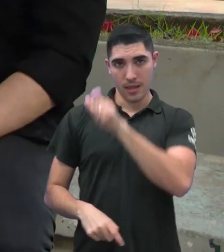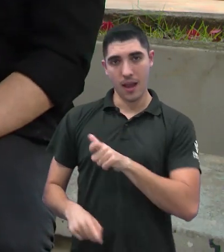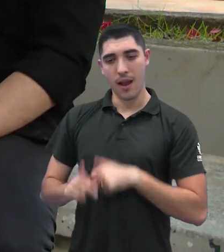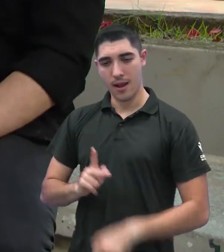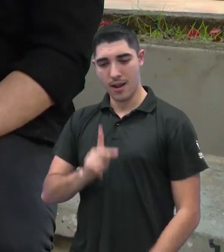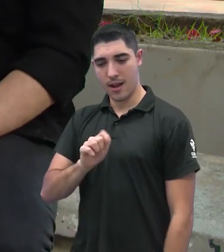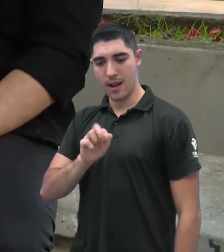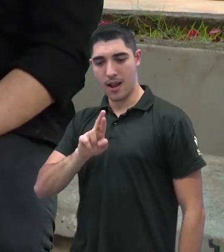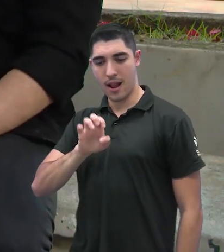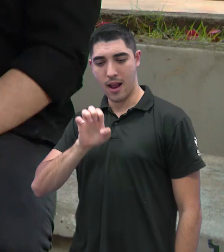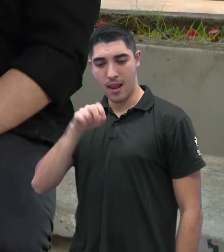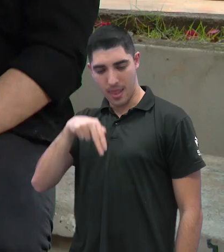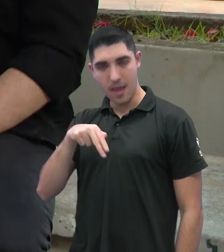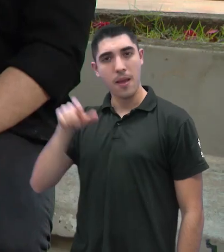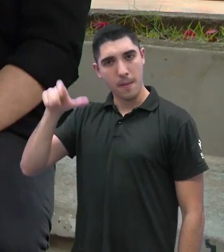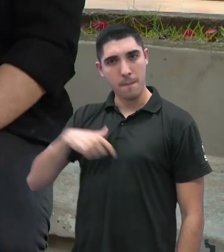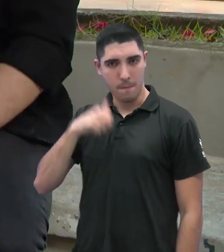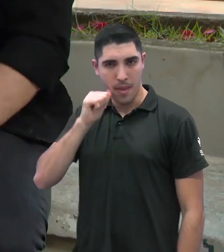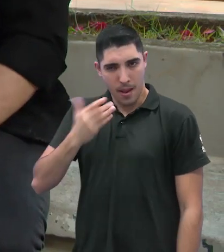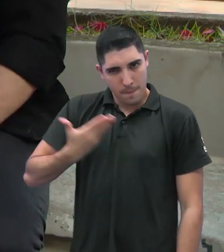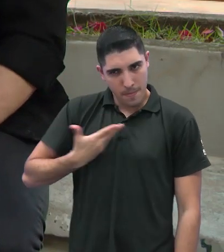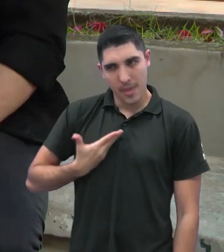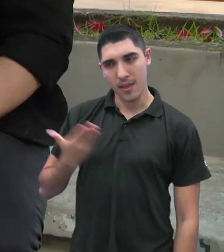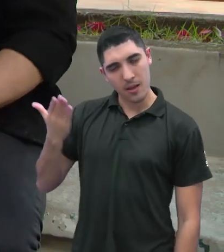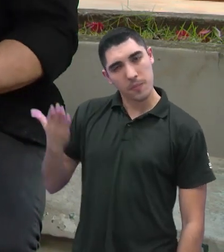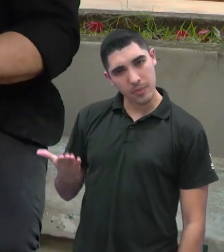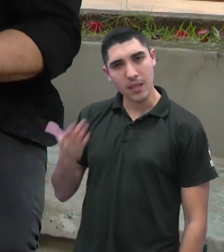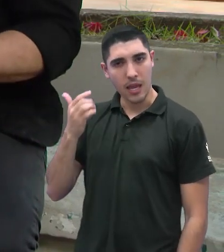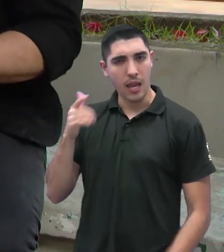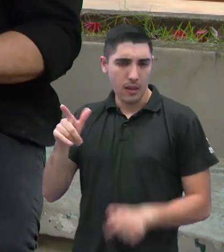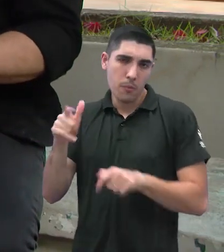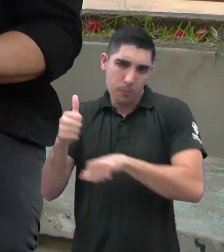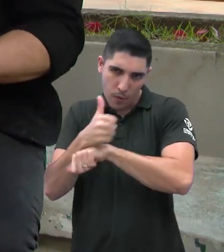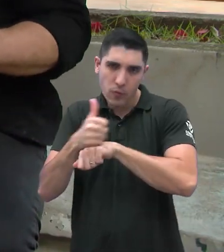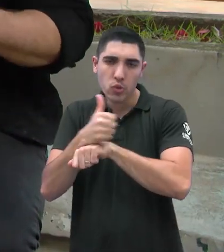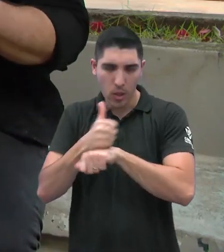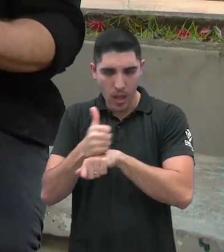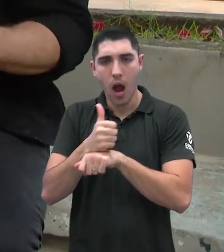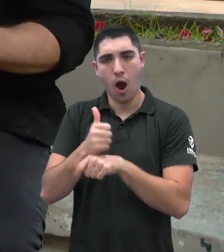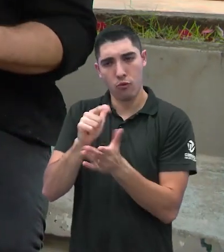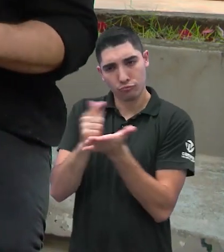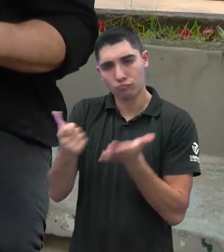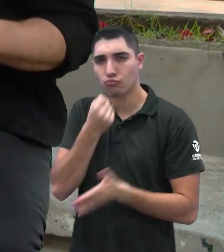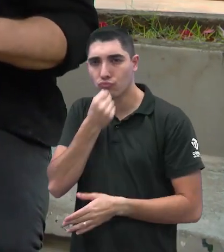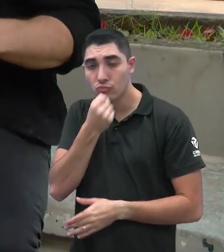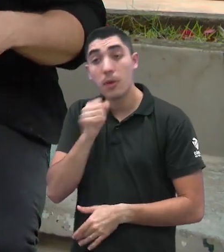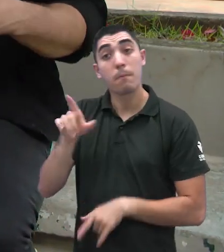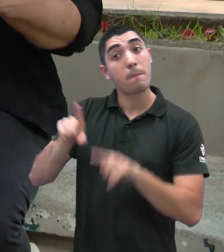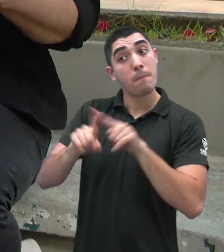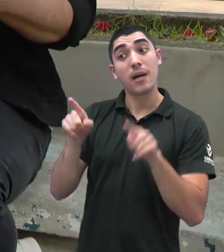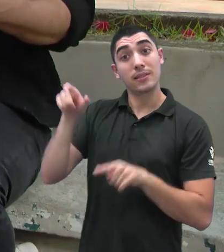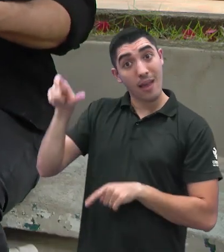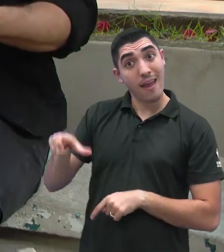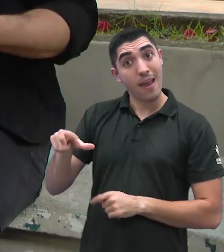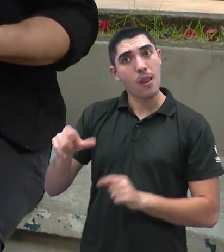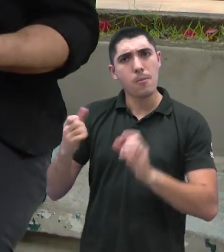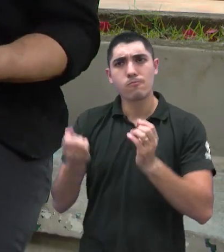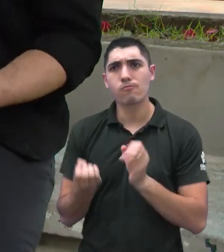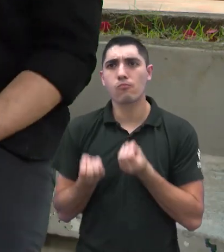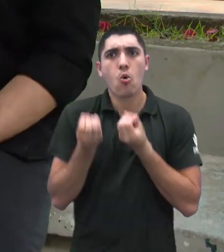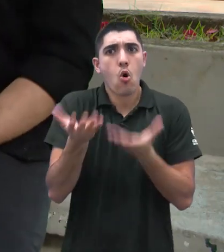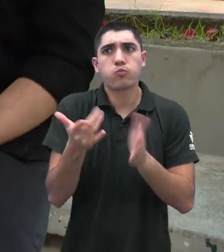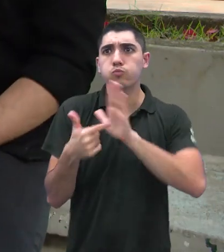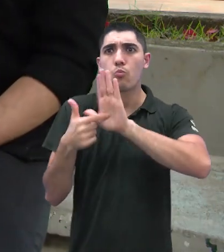aqui, jornalista, que tá conversando com a gente, não porque ela era nenhum tipo de tutora ou algo assim, mas porque ela expôs a